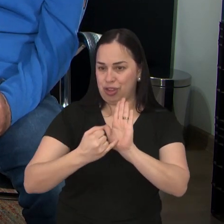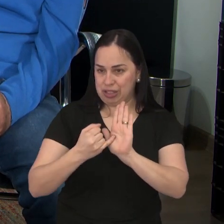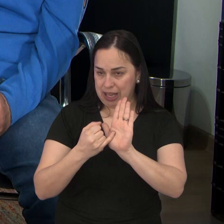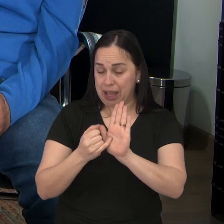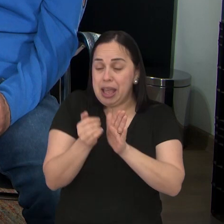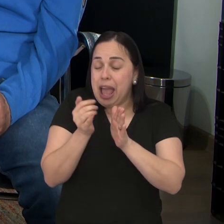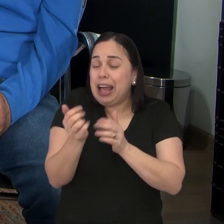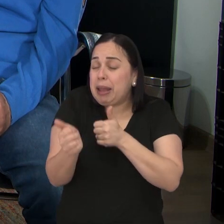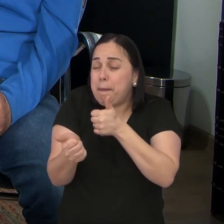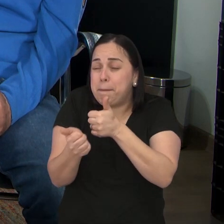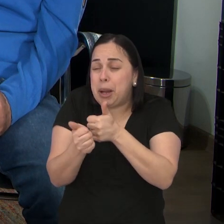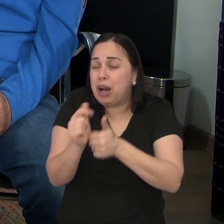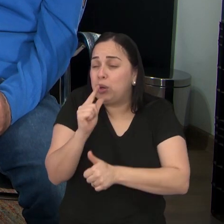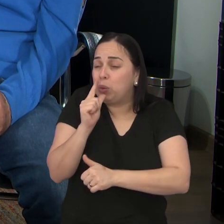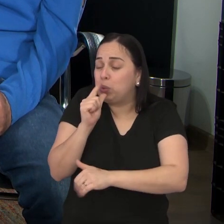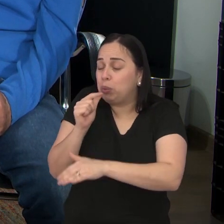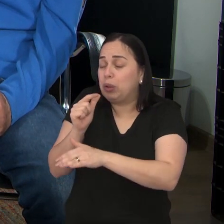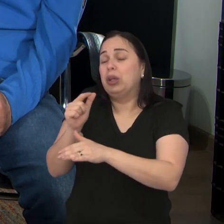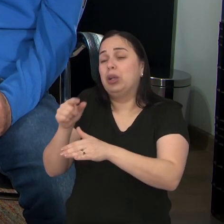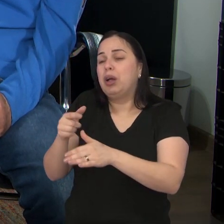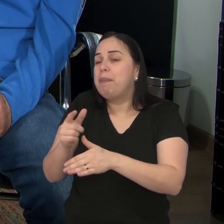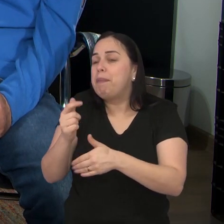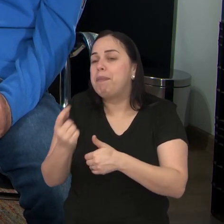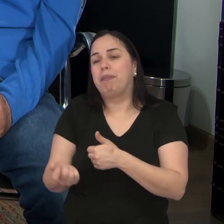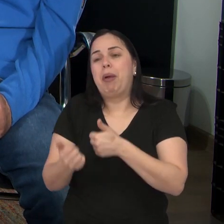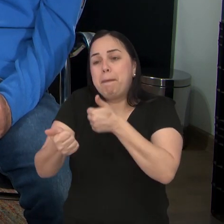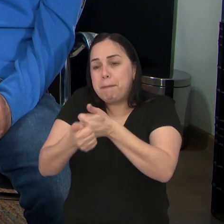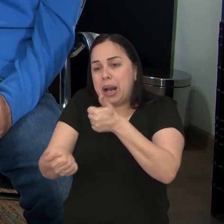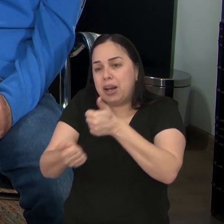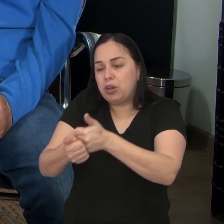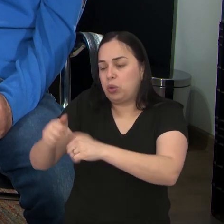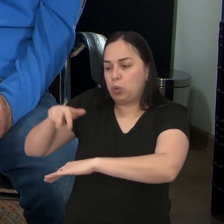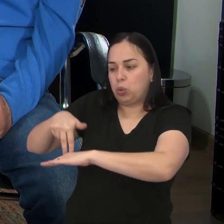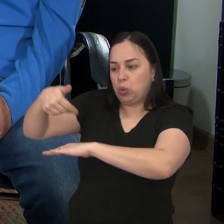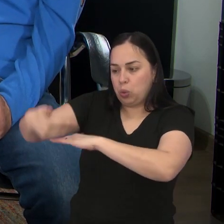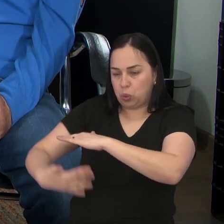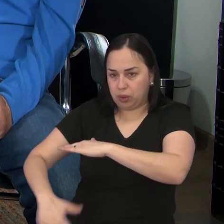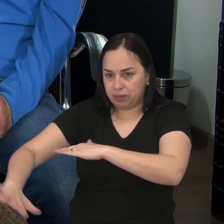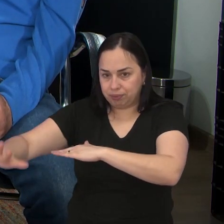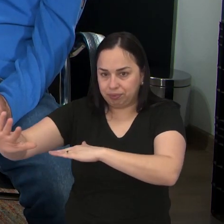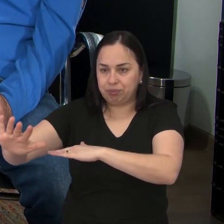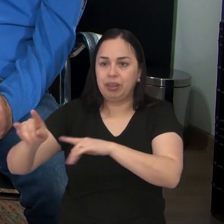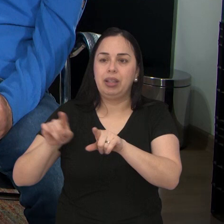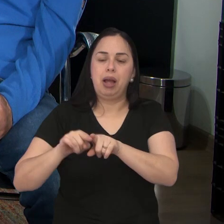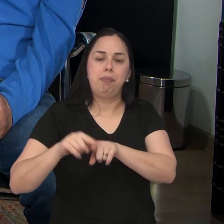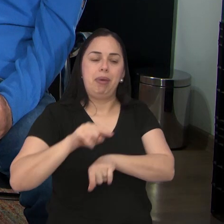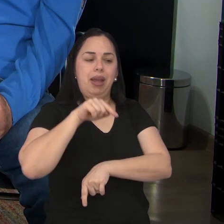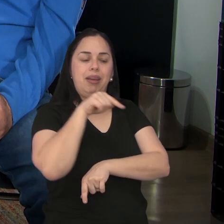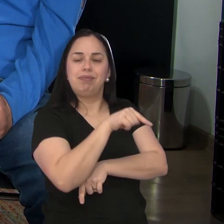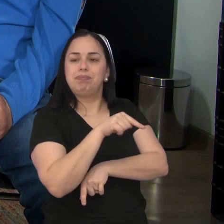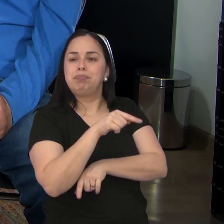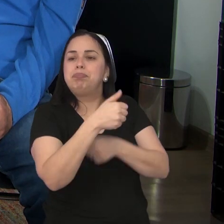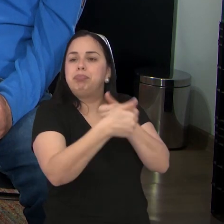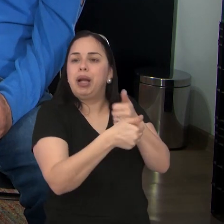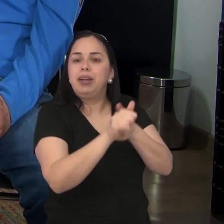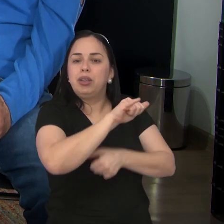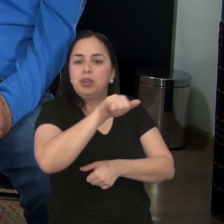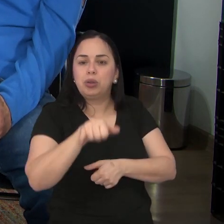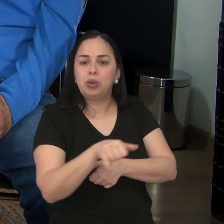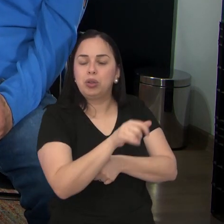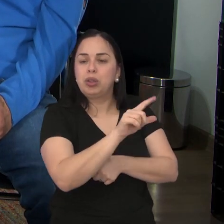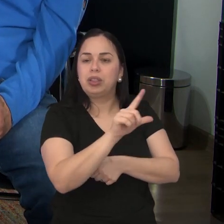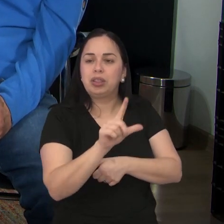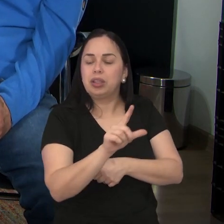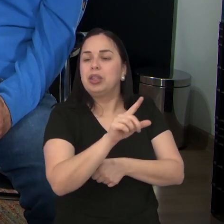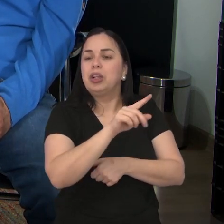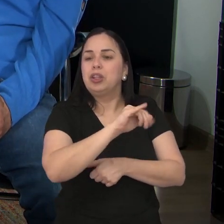e que tem uma área de expansão muito grande à frente da matriz, indo para o mercado, indo embora em direção ao Jardim Paulista, Monte Castelo. Eu